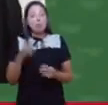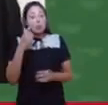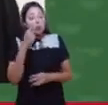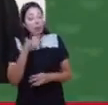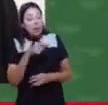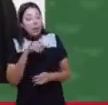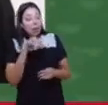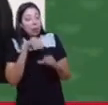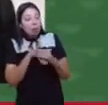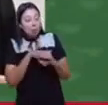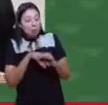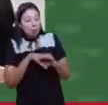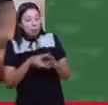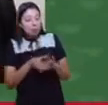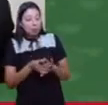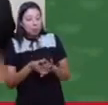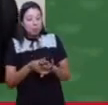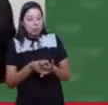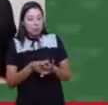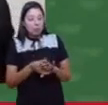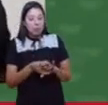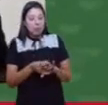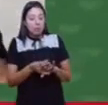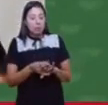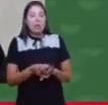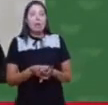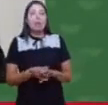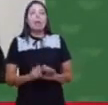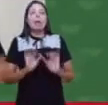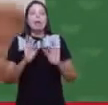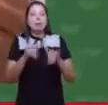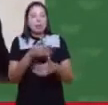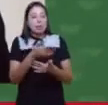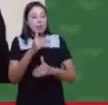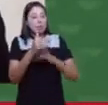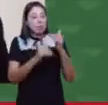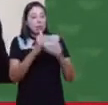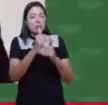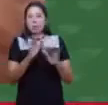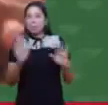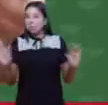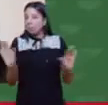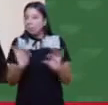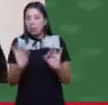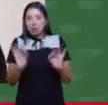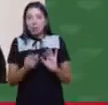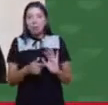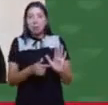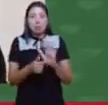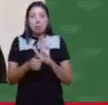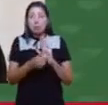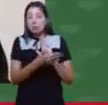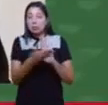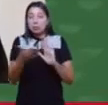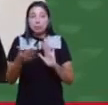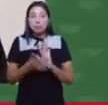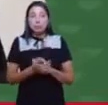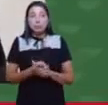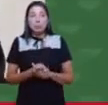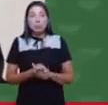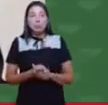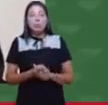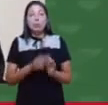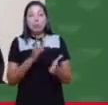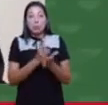o voto é o passo final daquele processo. Não é. E vou mostrar para vocês.